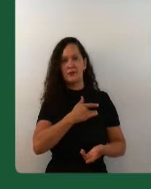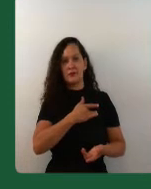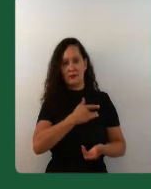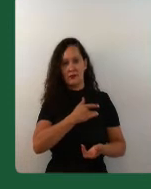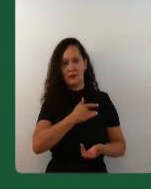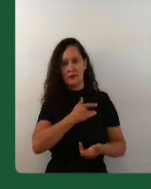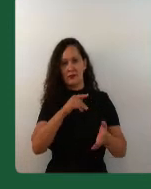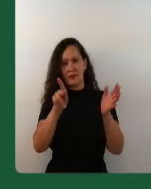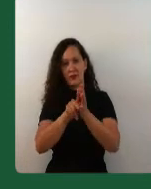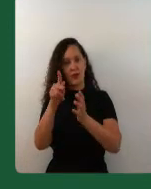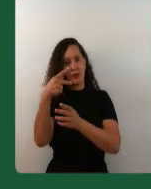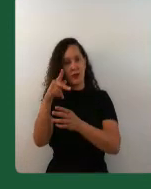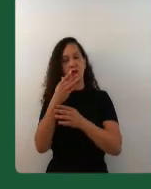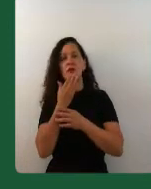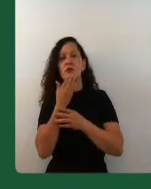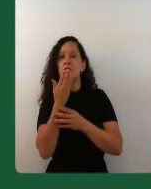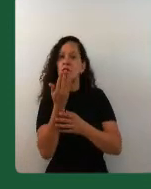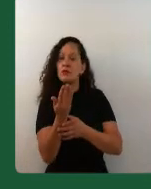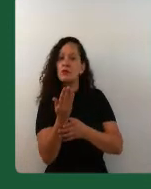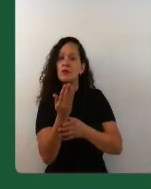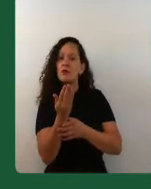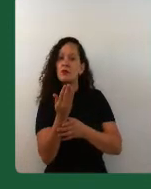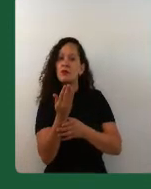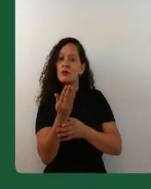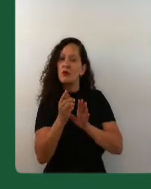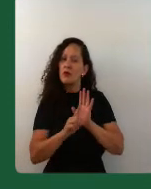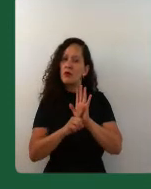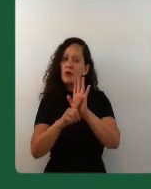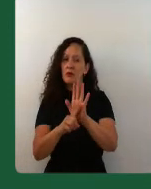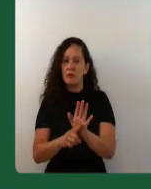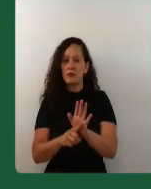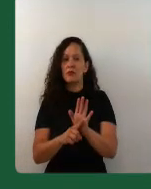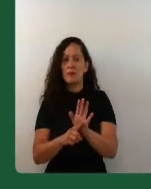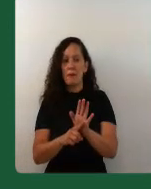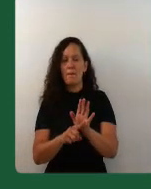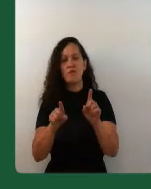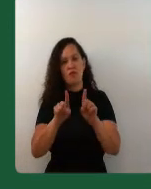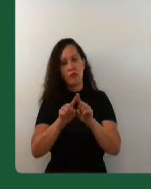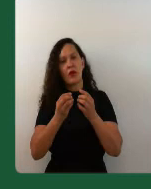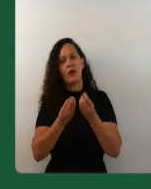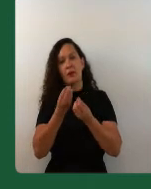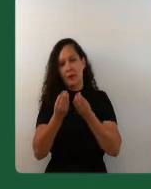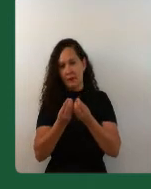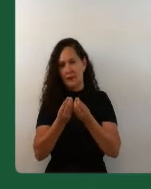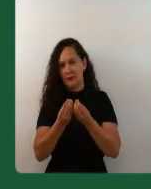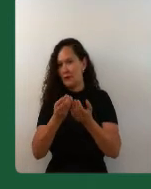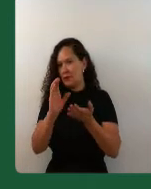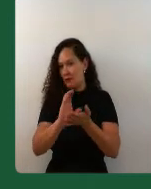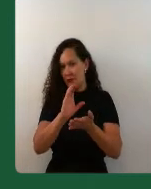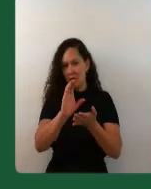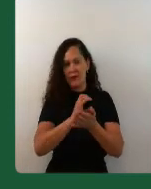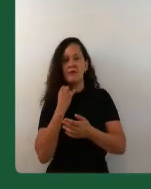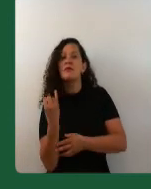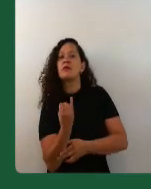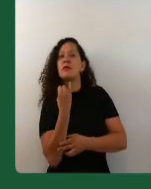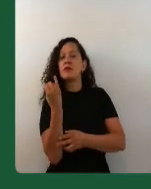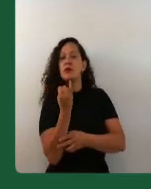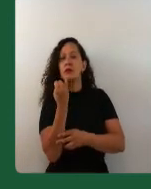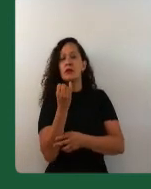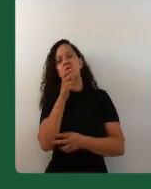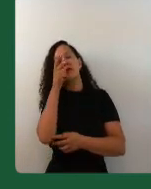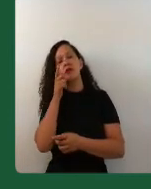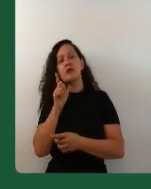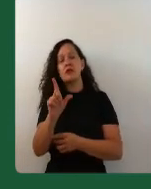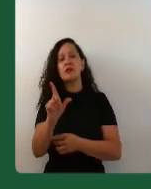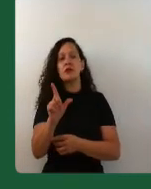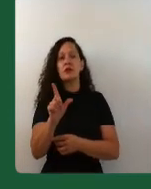origem, solicitam esse recurso e, desta forma, é um recurso muito importante, que é o que